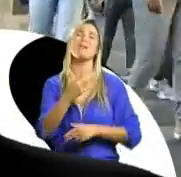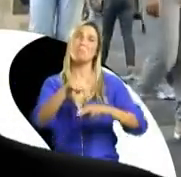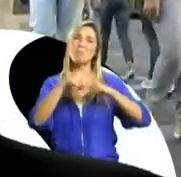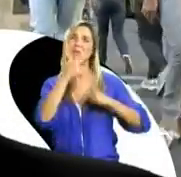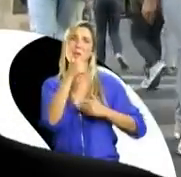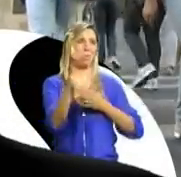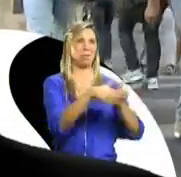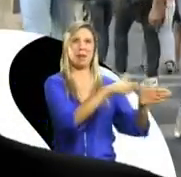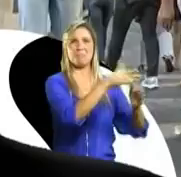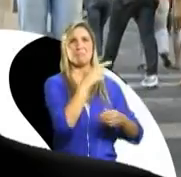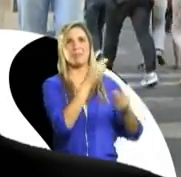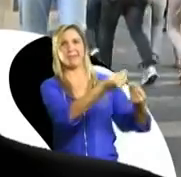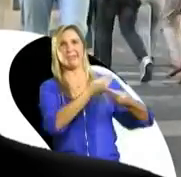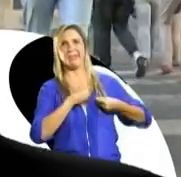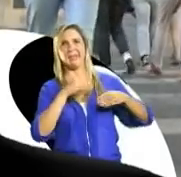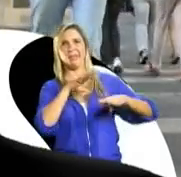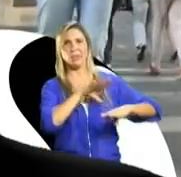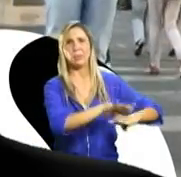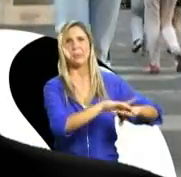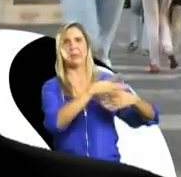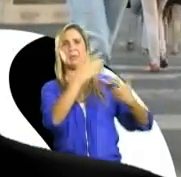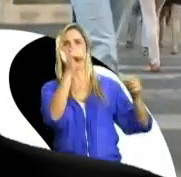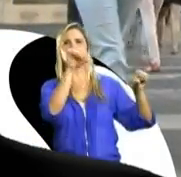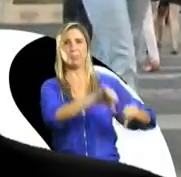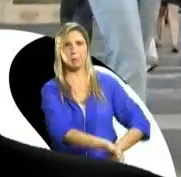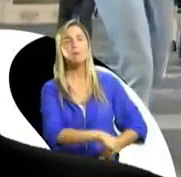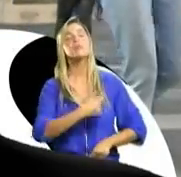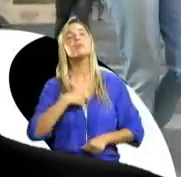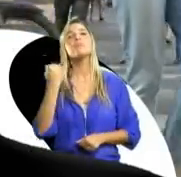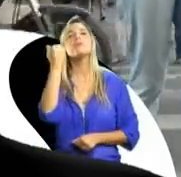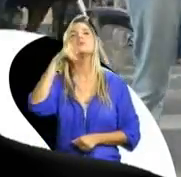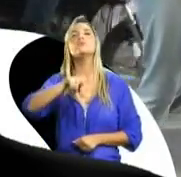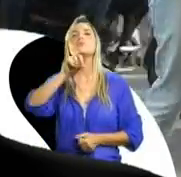patologias individuais e coletivas.